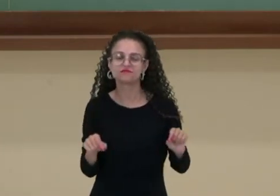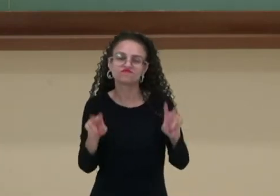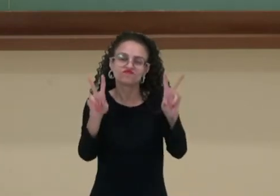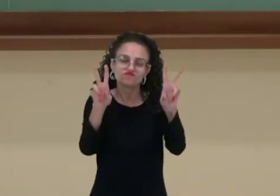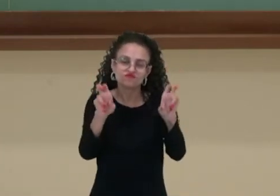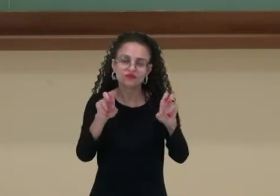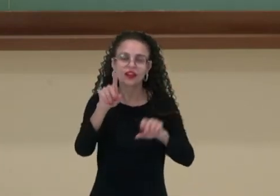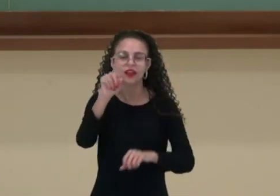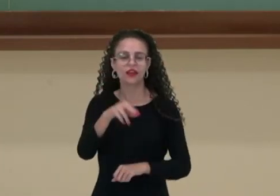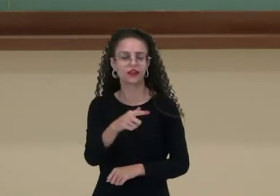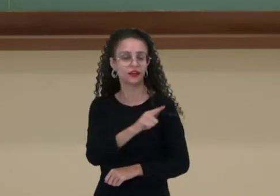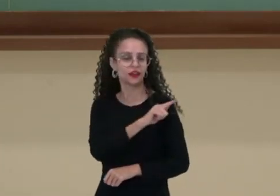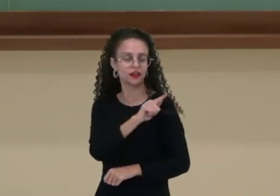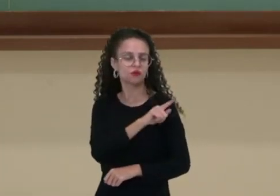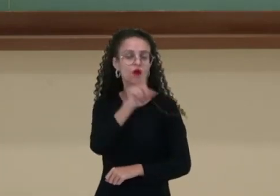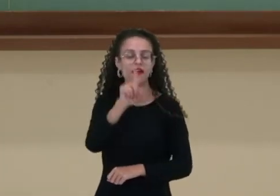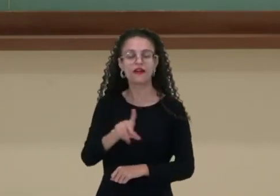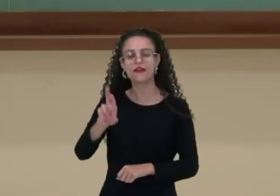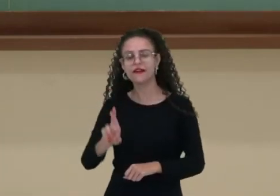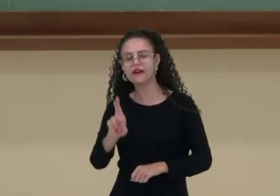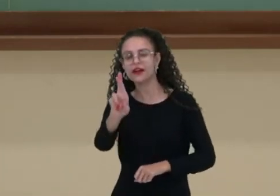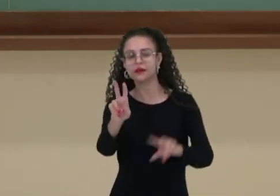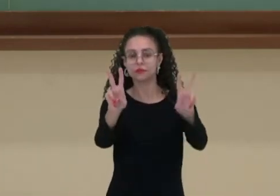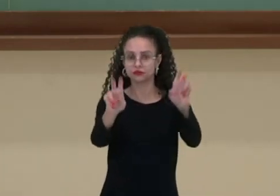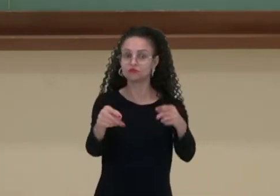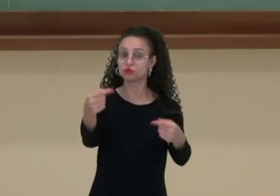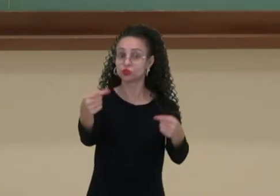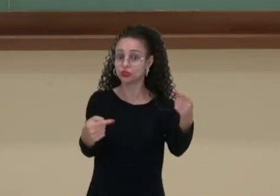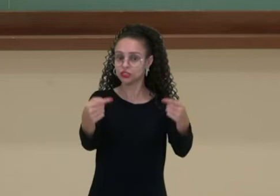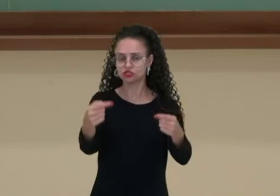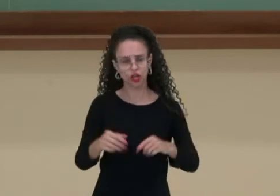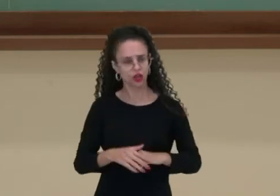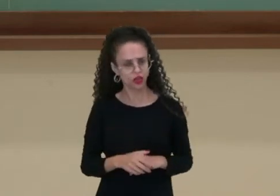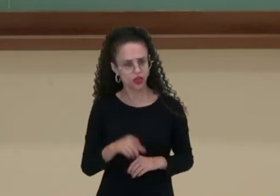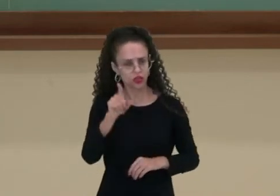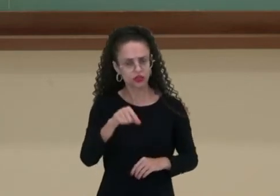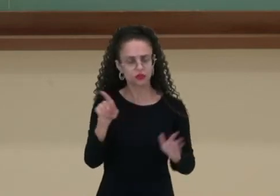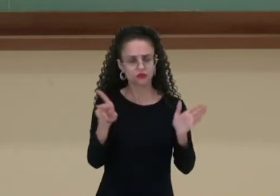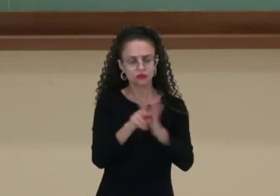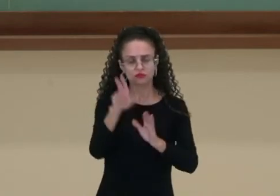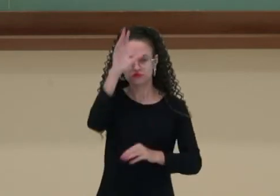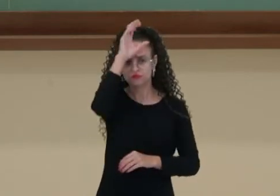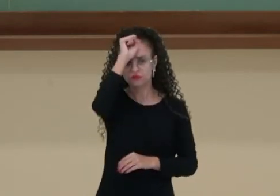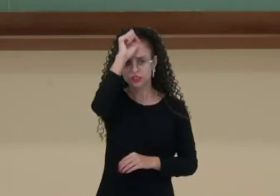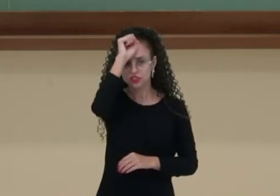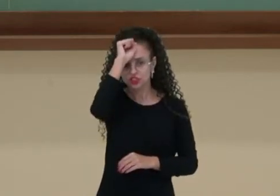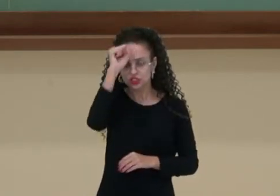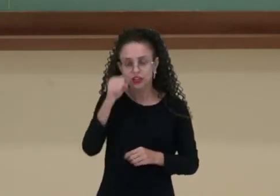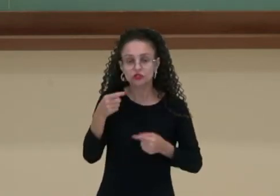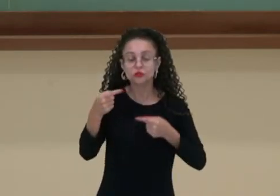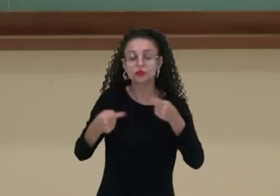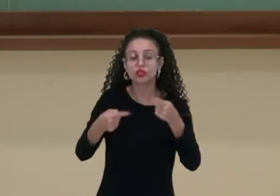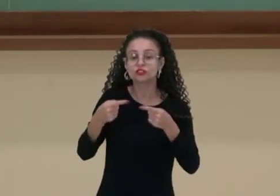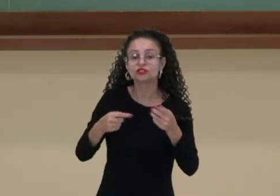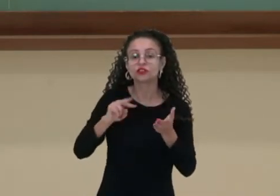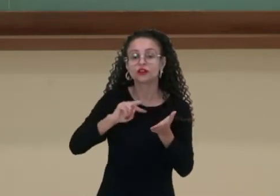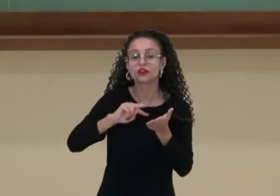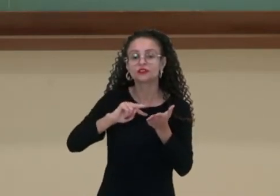uma representação, até política, de aprendizado, na palavra política no